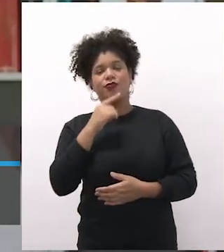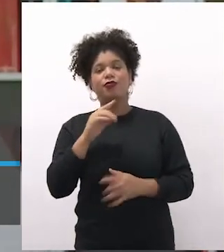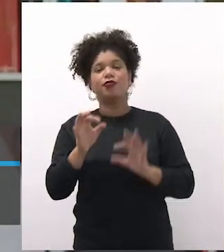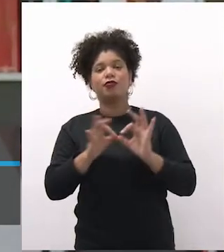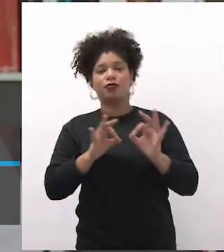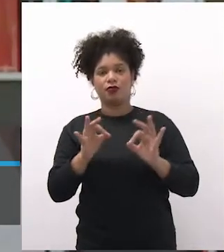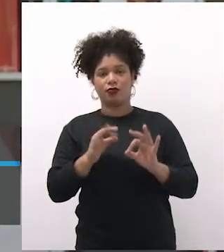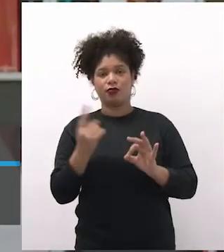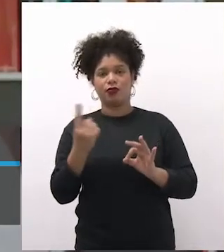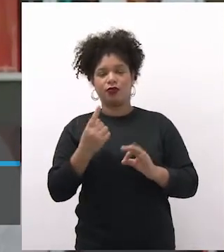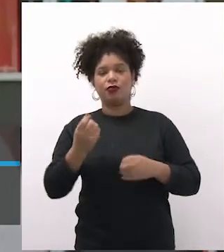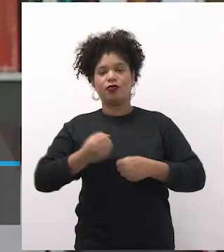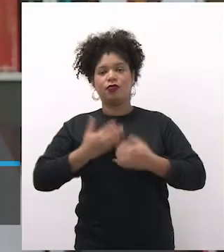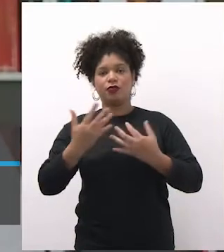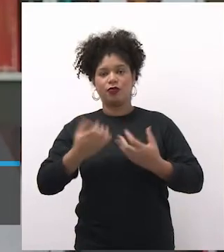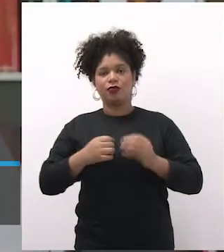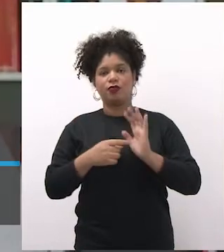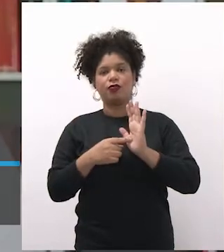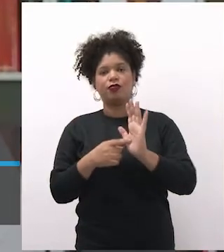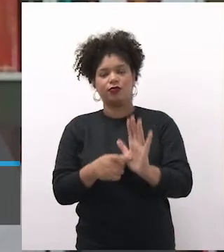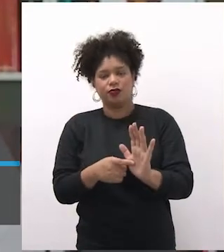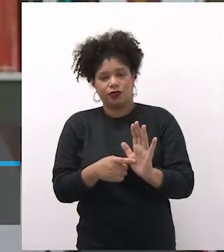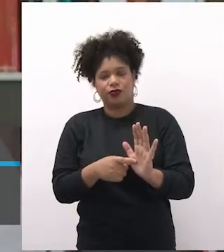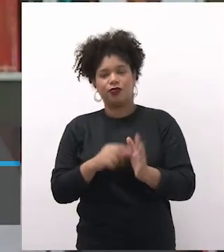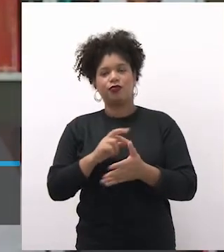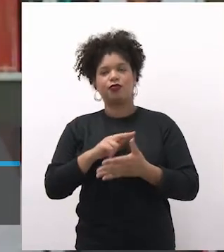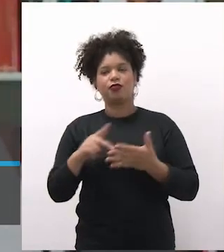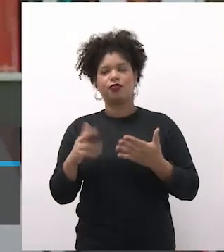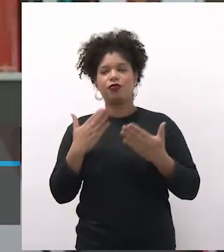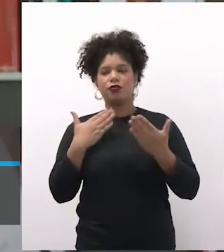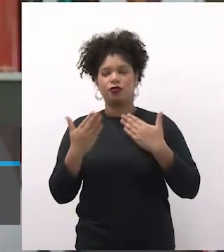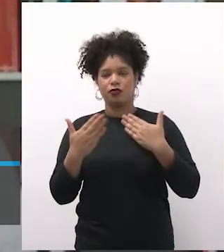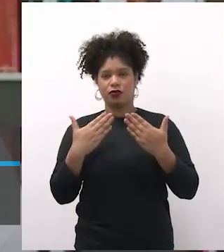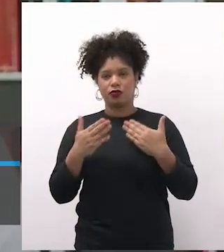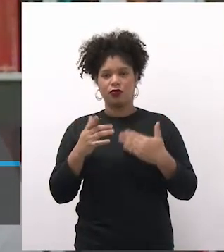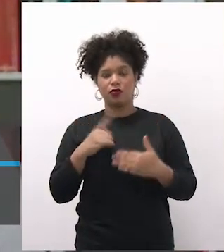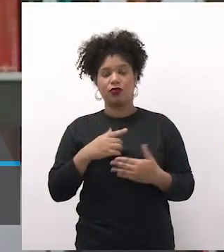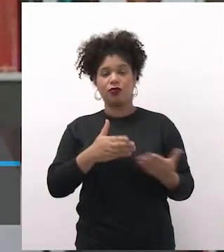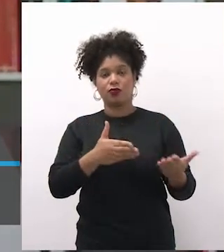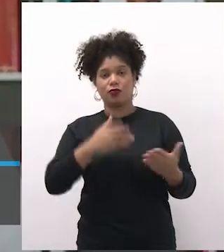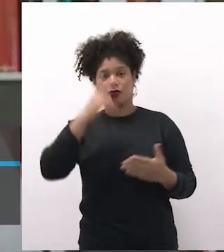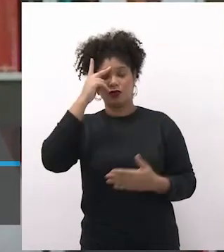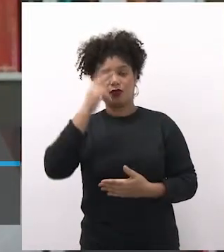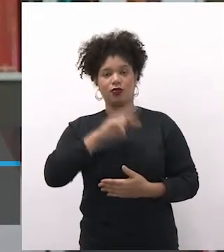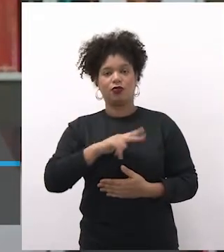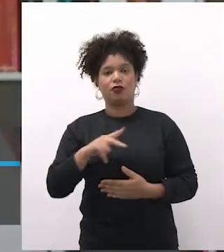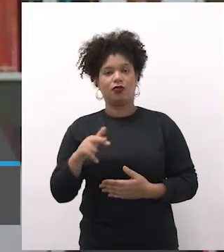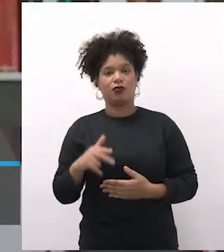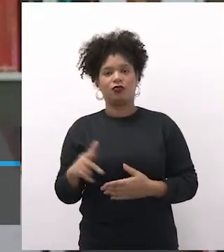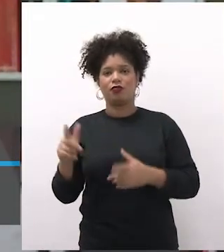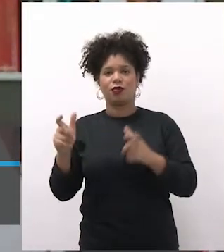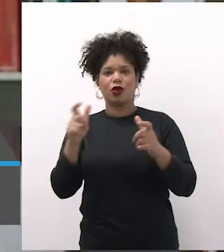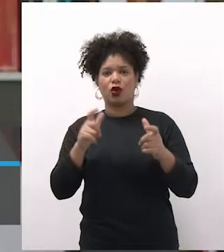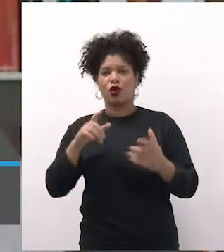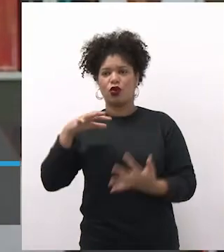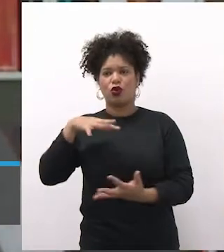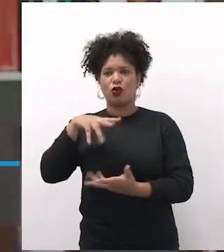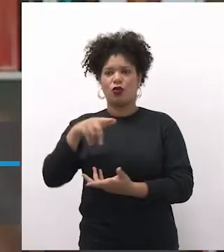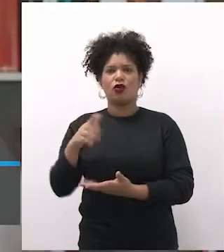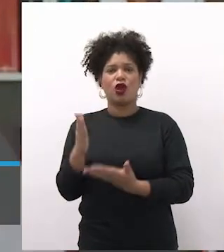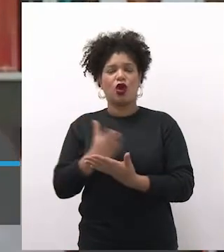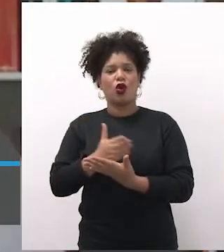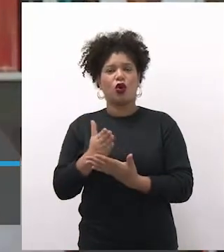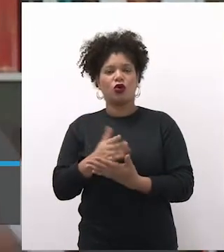antirracista, organizou vários bate-papos, convidou pessoas de várias partes do mundo, colegas que estão na